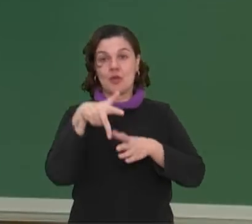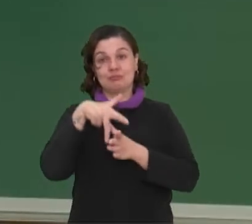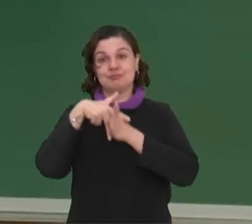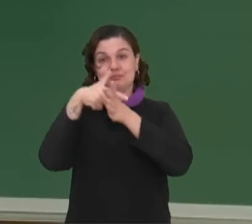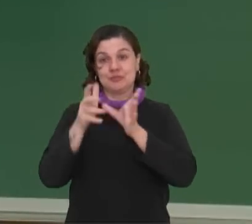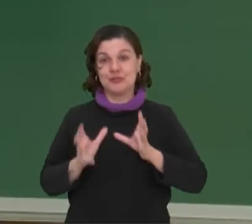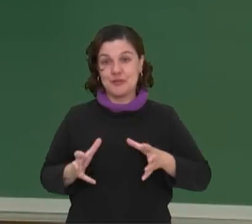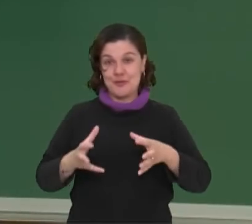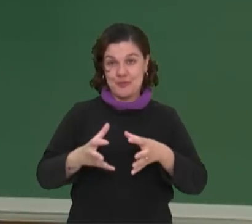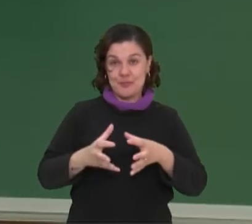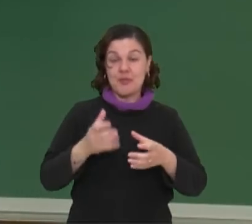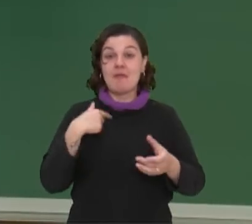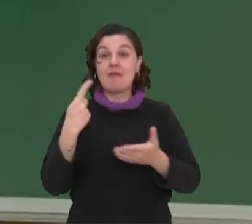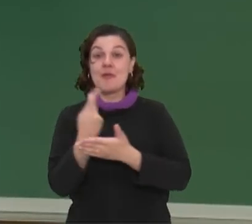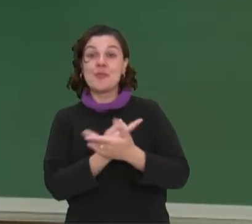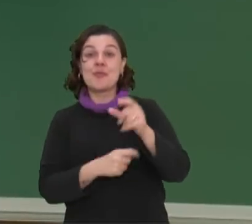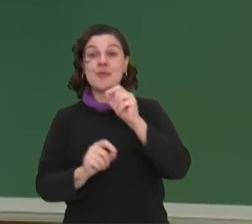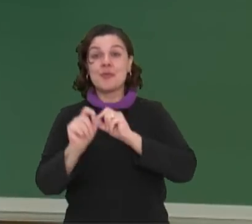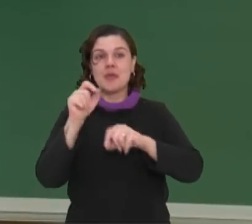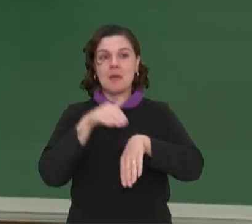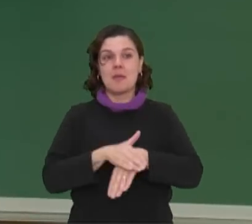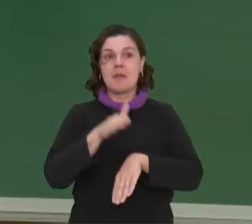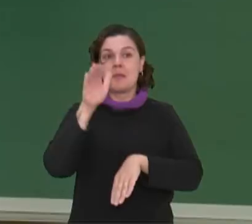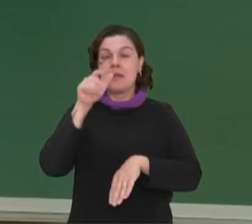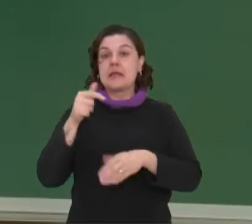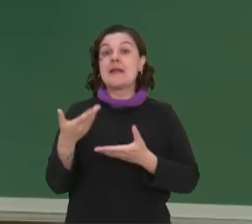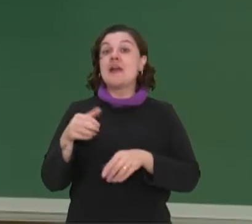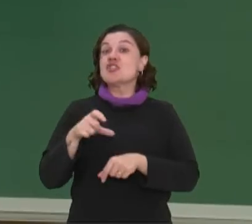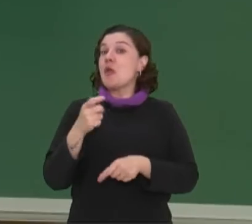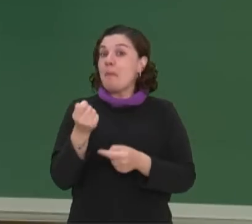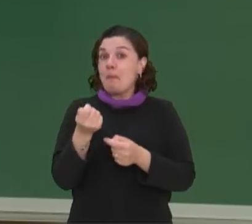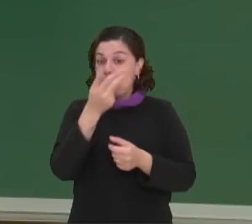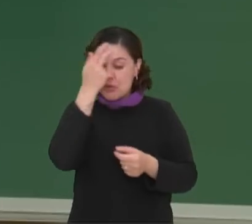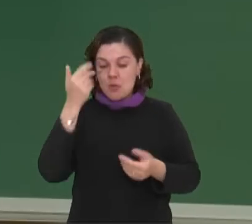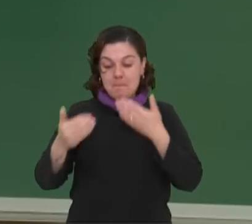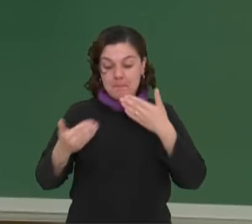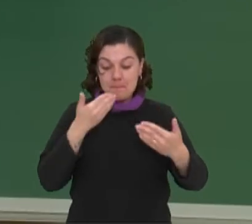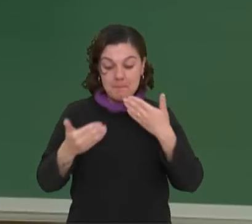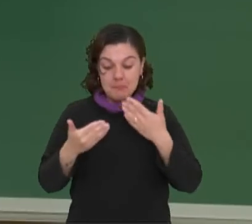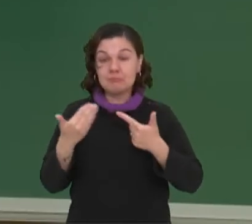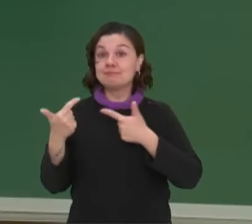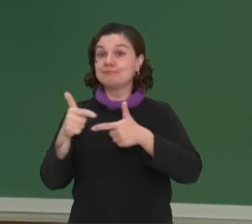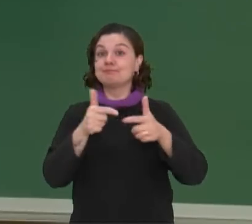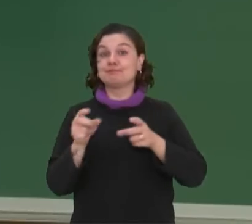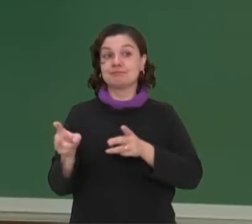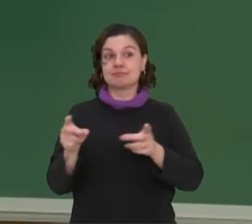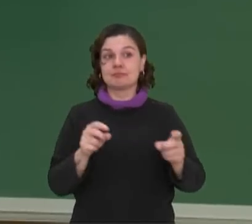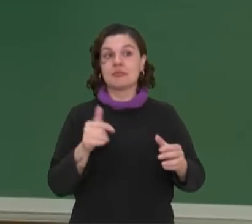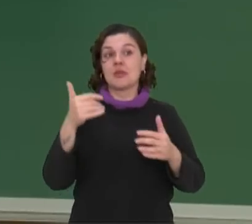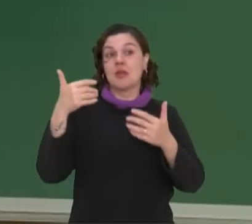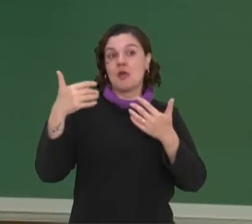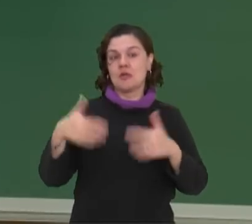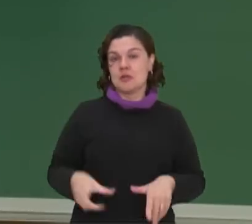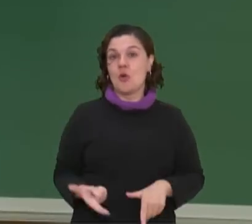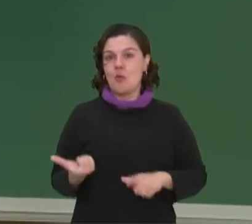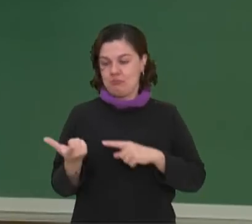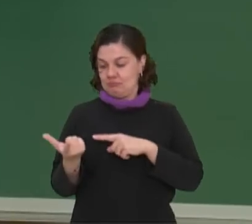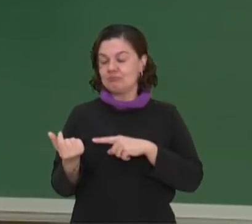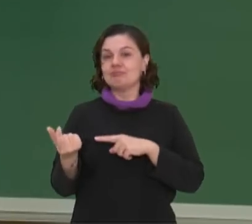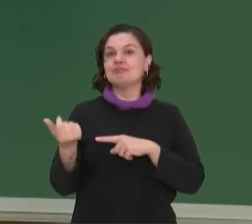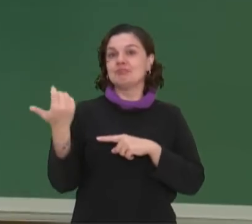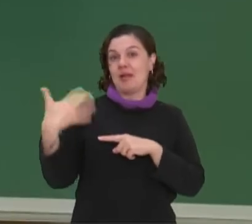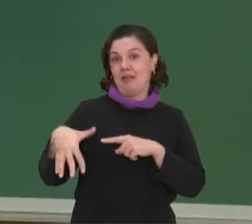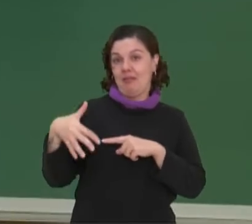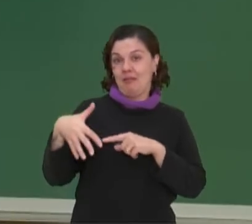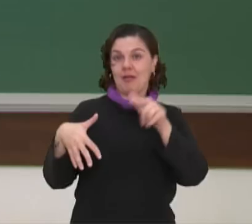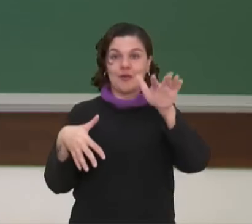tropeiros. A procura era maior do que a oferta. Então logo os preços eram mais elevados